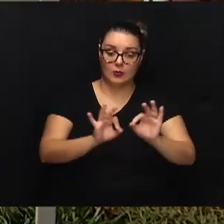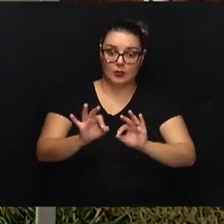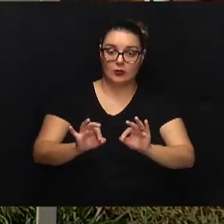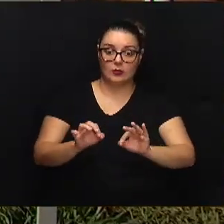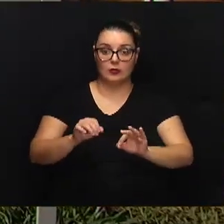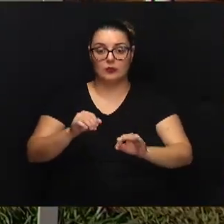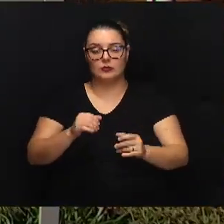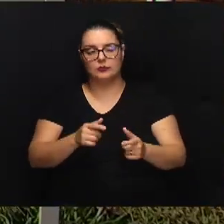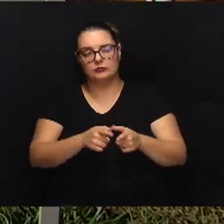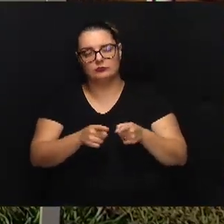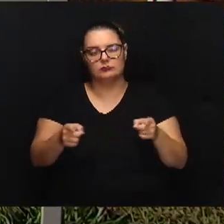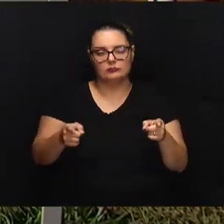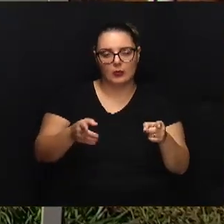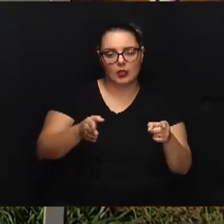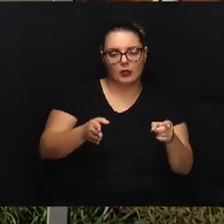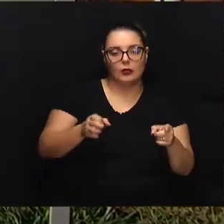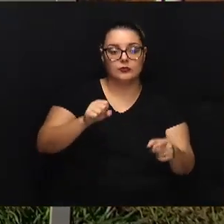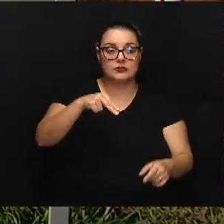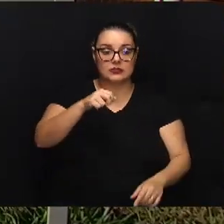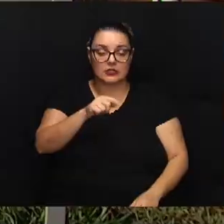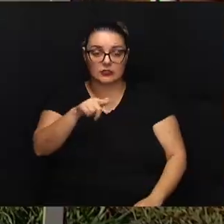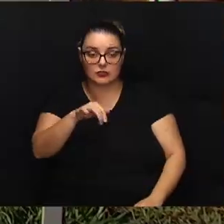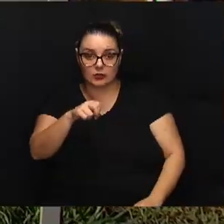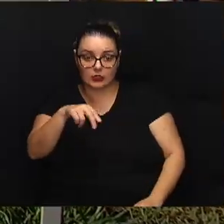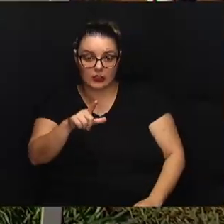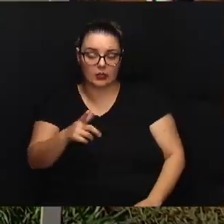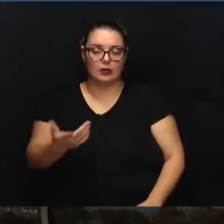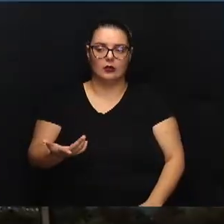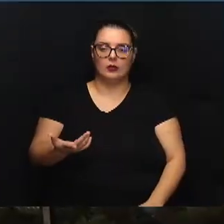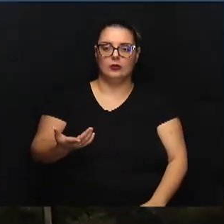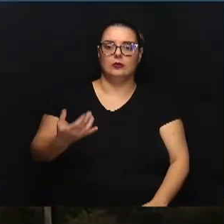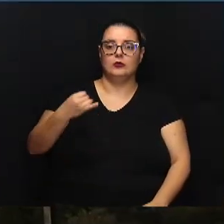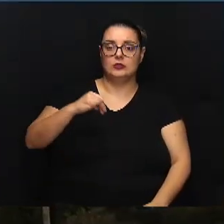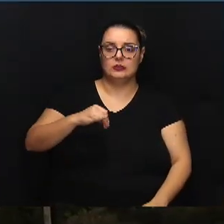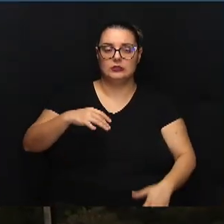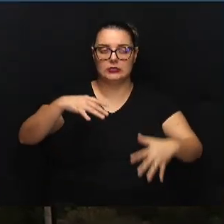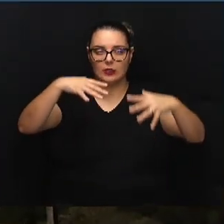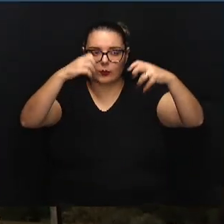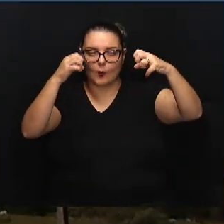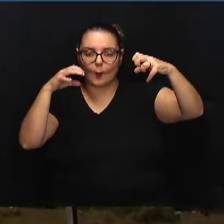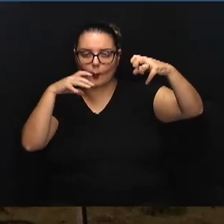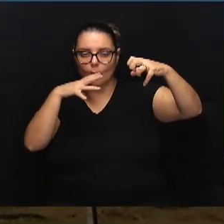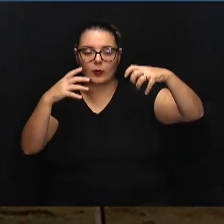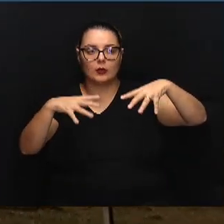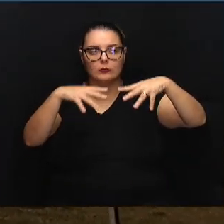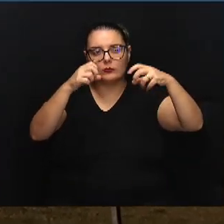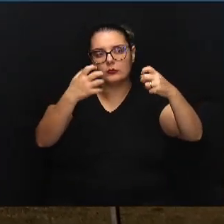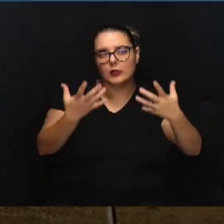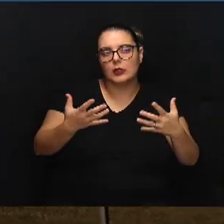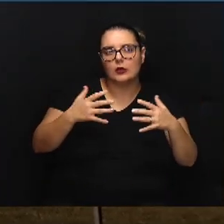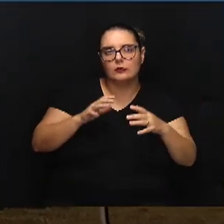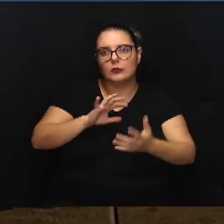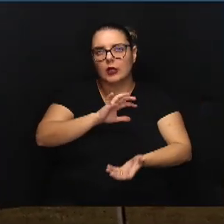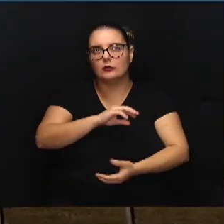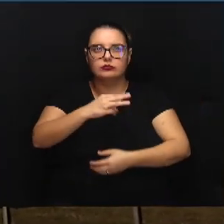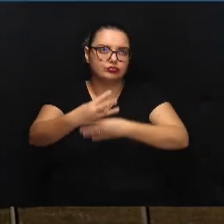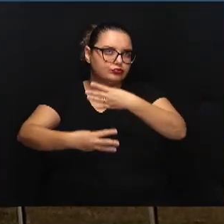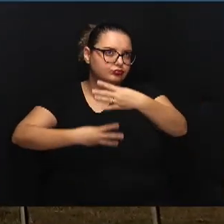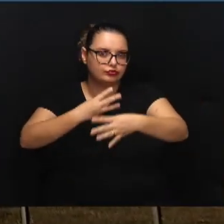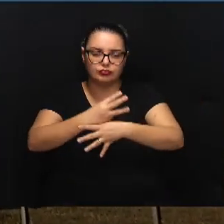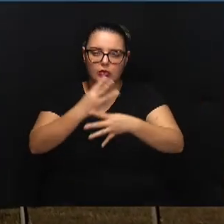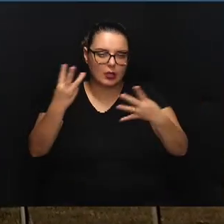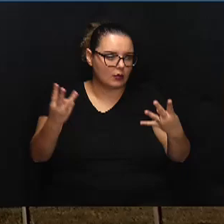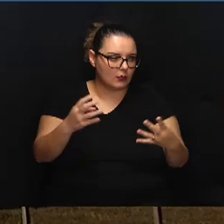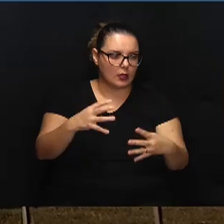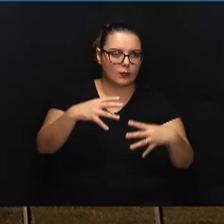médio prazo, né, que a gente chama sazonal, se a estação vai ser mais quente, mais fria, mais seca, mais chuvosa, isso